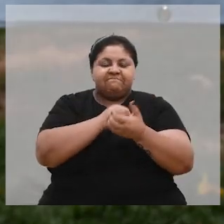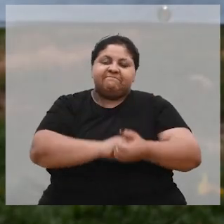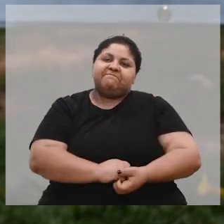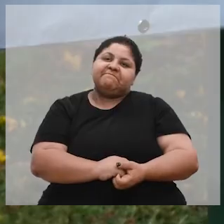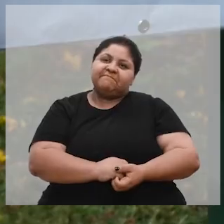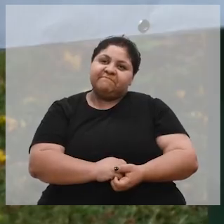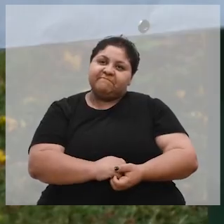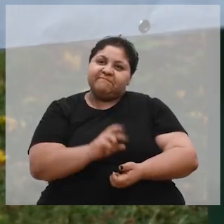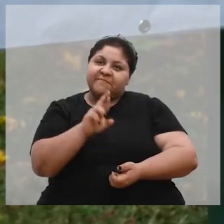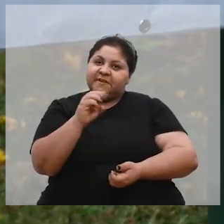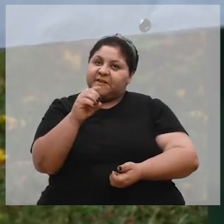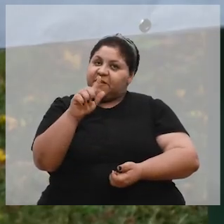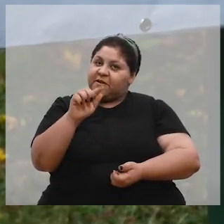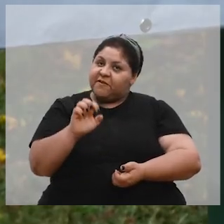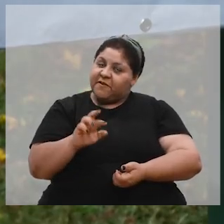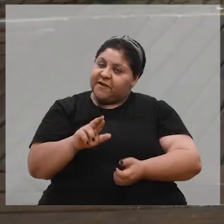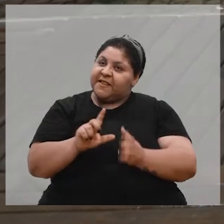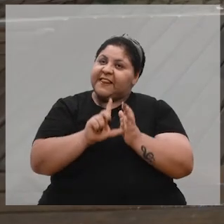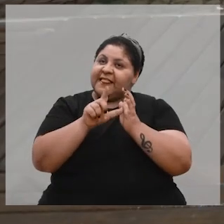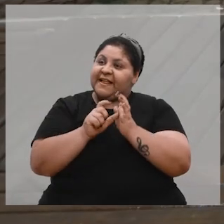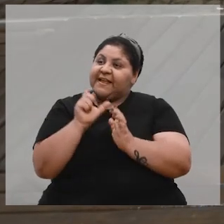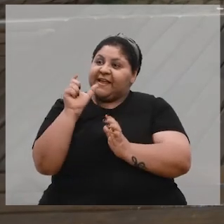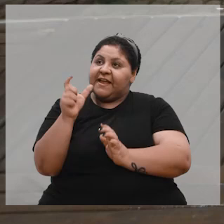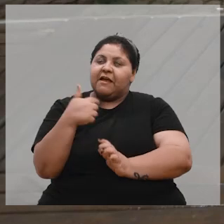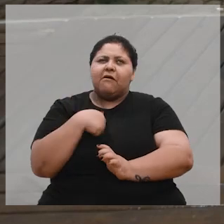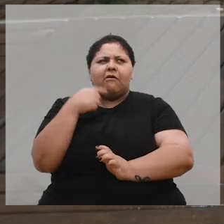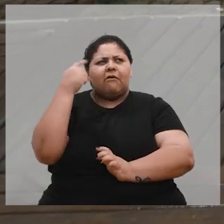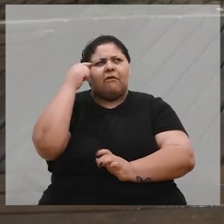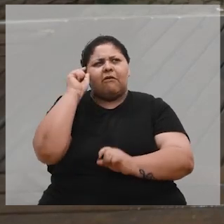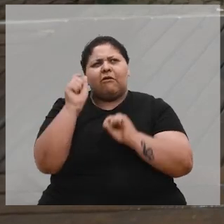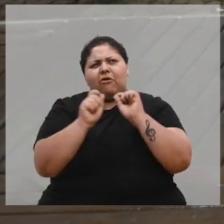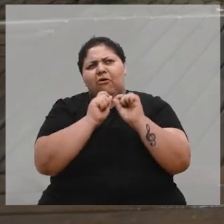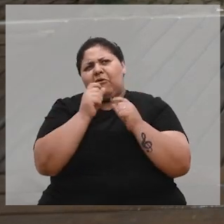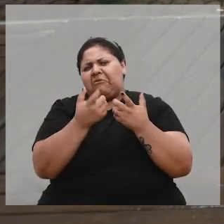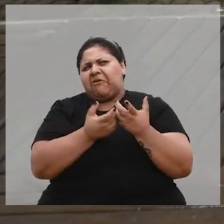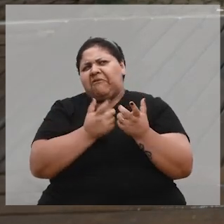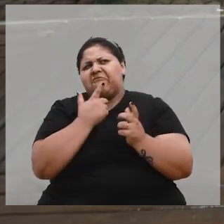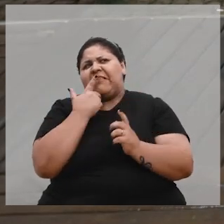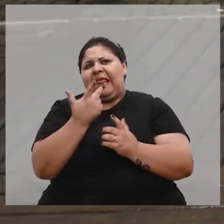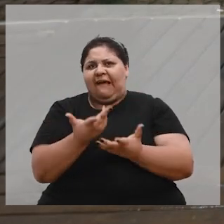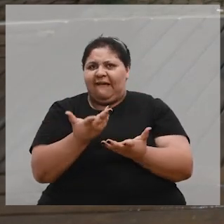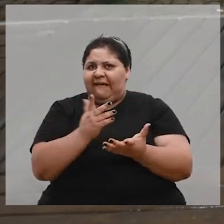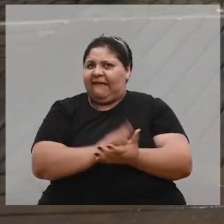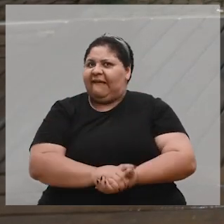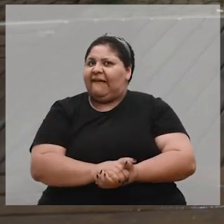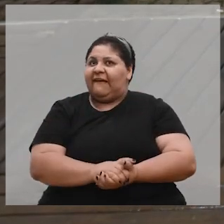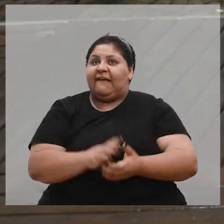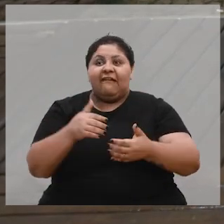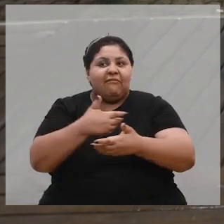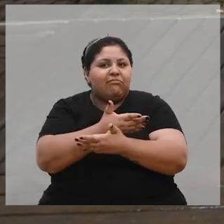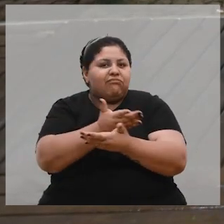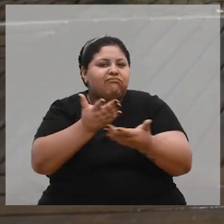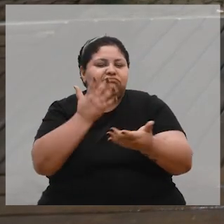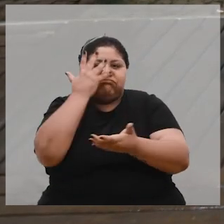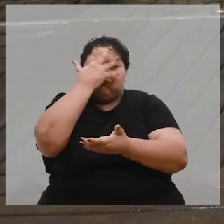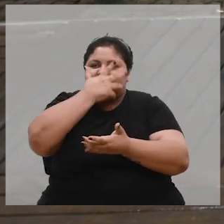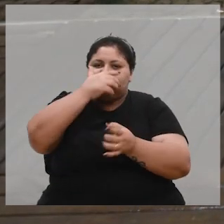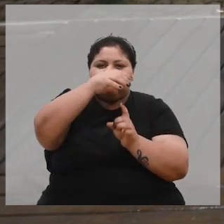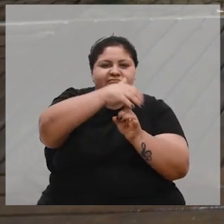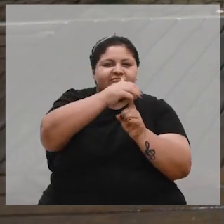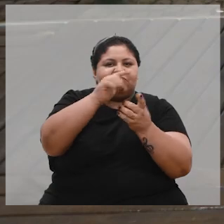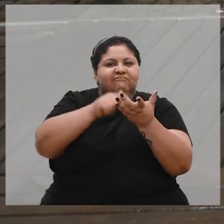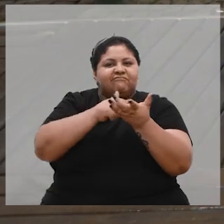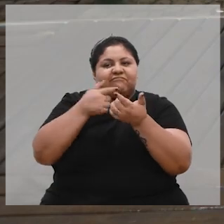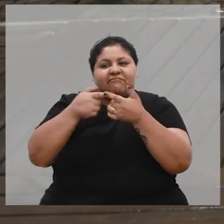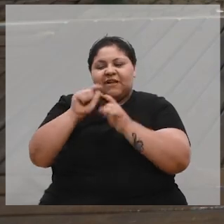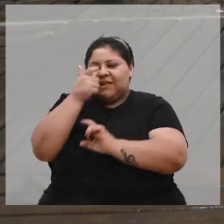Livro. Roger? Bom, eu depois das palavras da Elô fico pensando que costuras eu vou fazer nesse cenário fantástico que é a